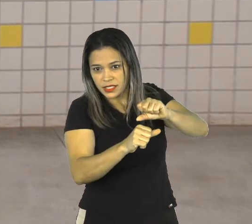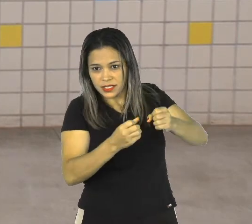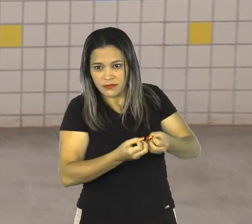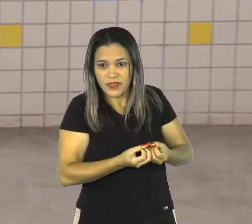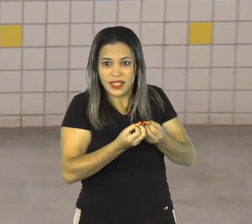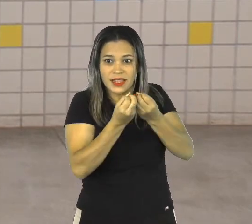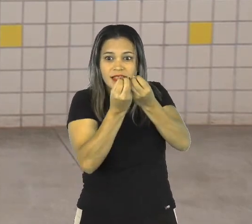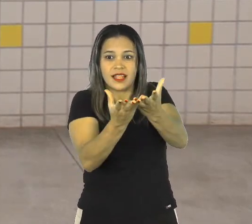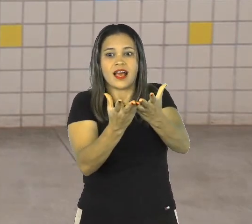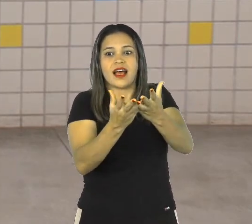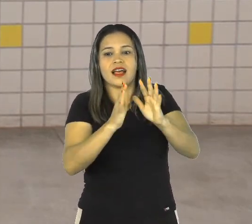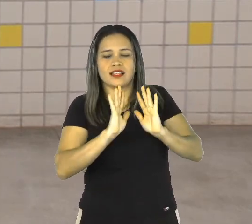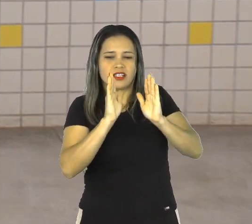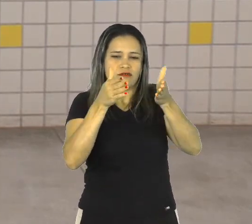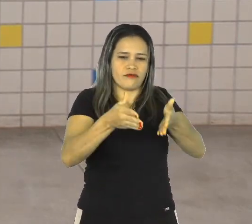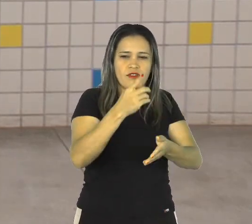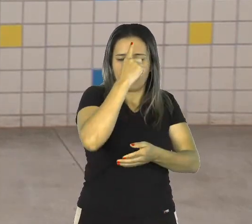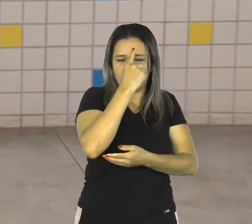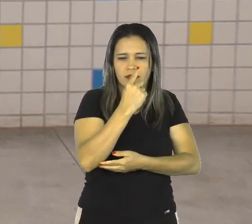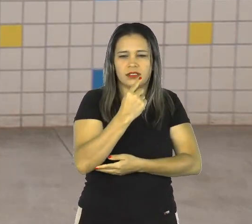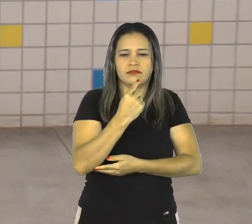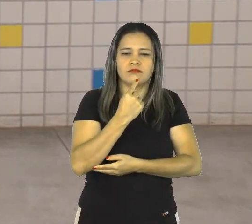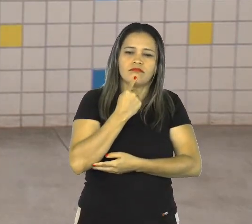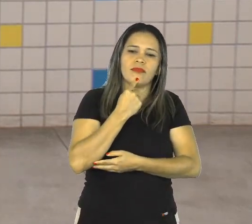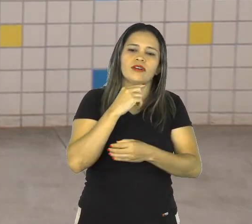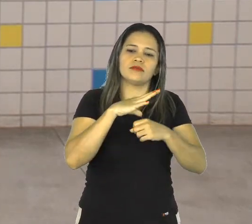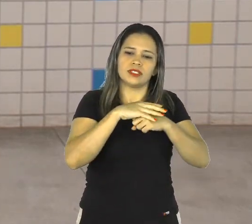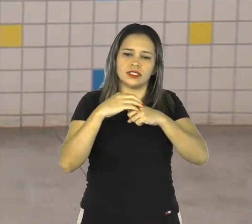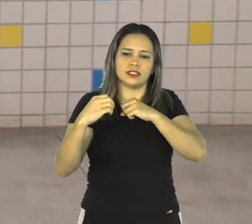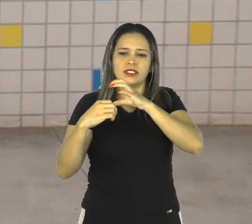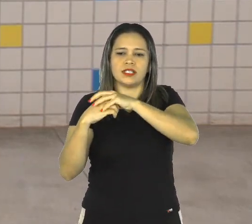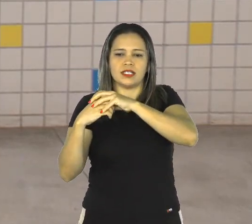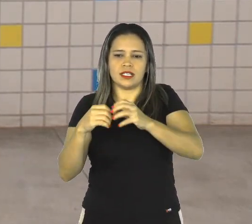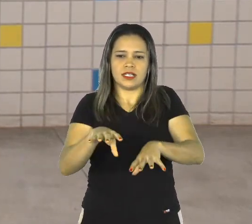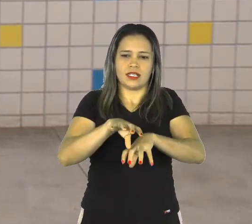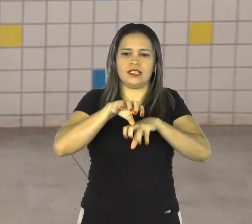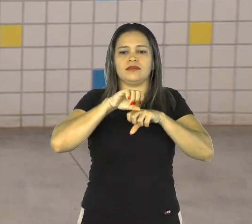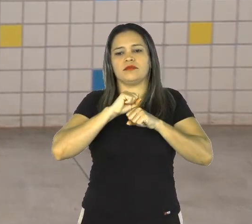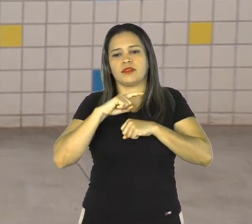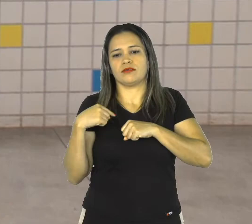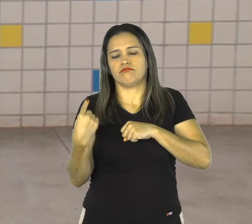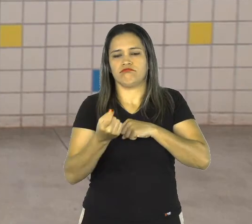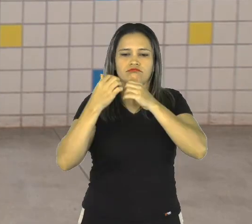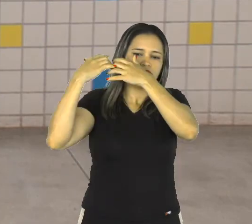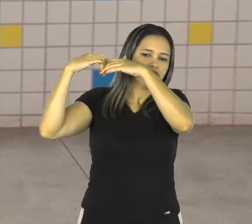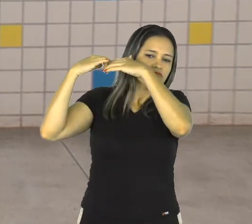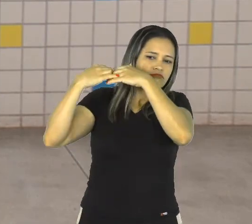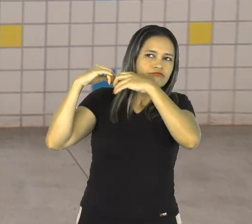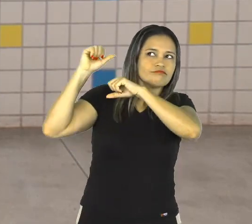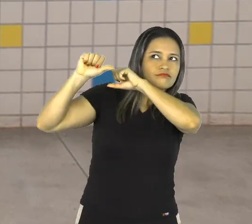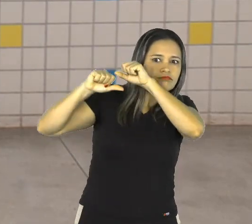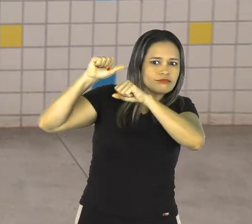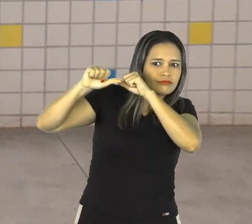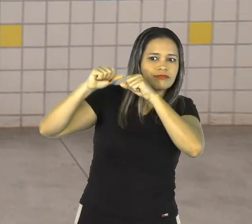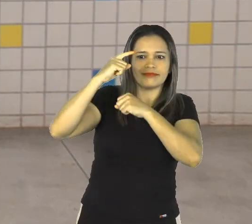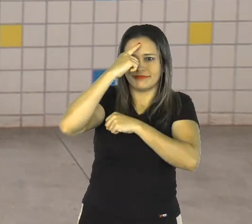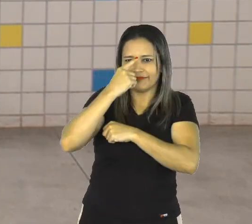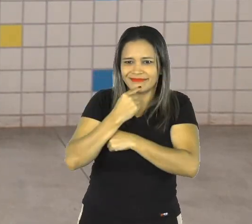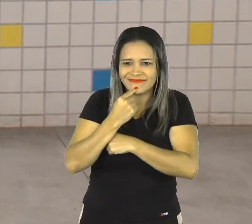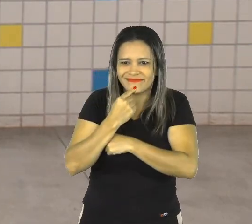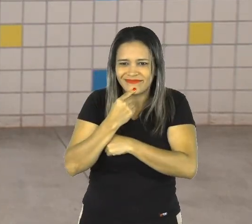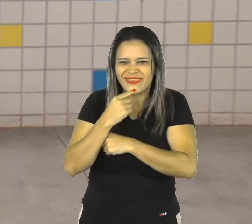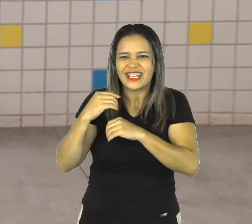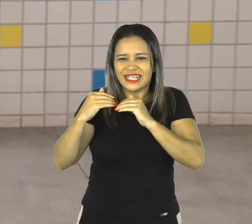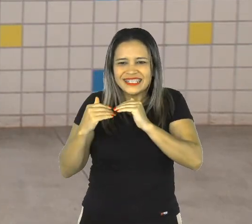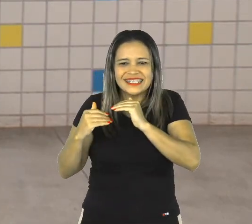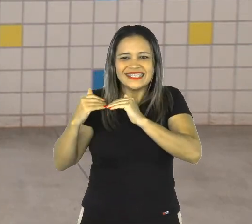transmitir esse foco, essa imagem para as células receptoras, para que o nosso cérebro processe essa imagem. Vem como é uma